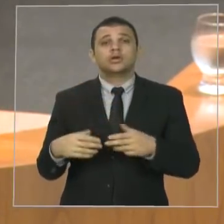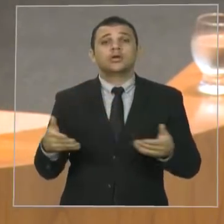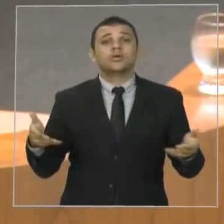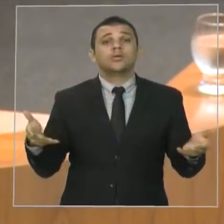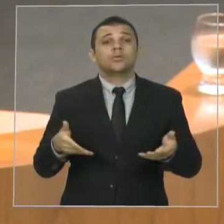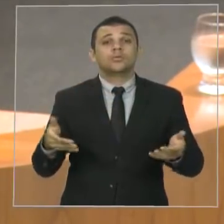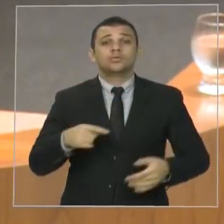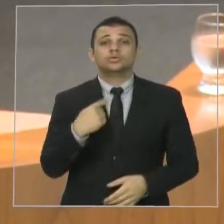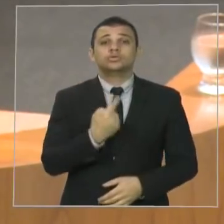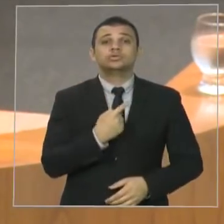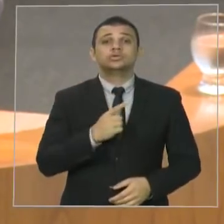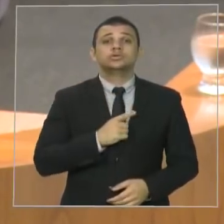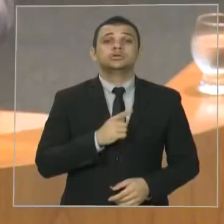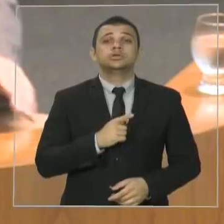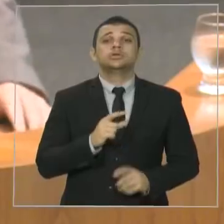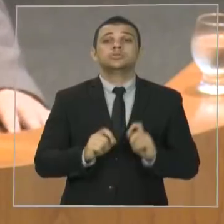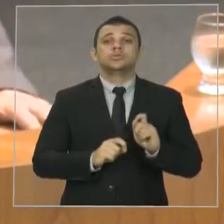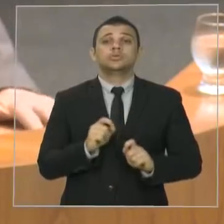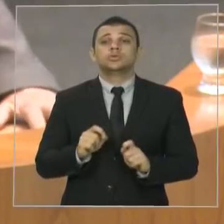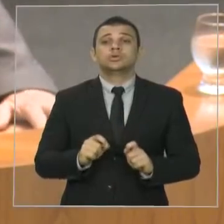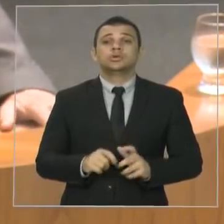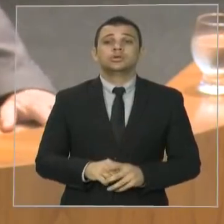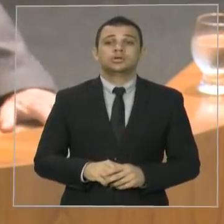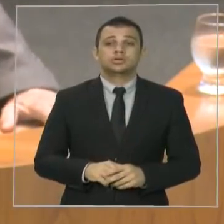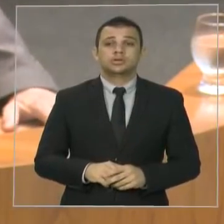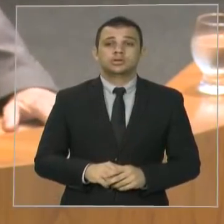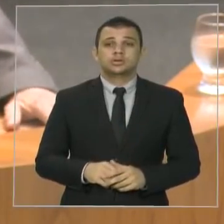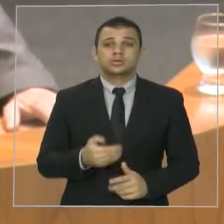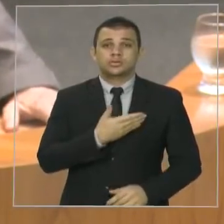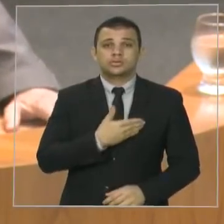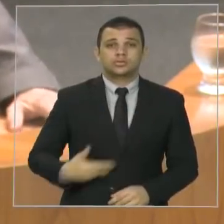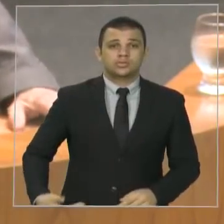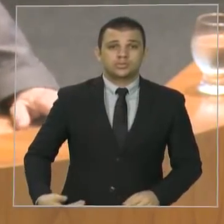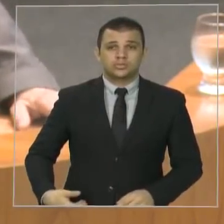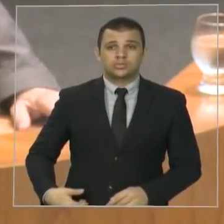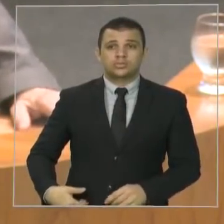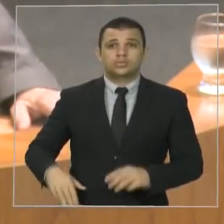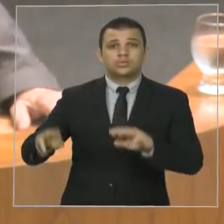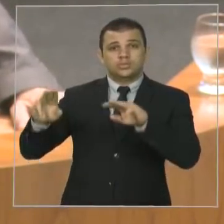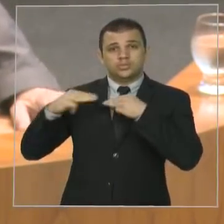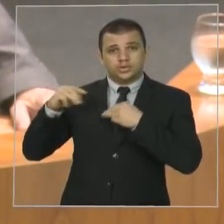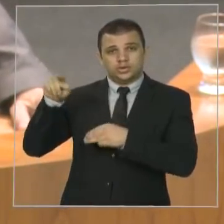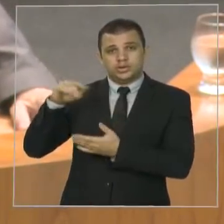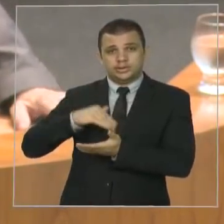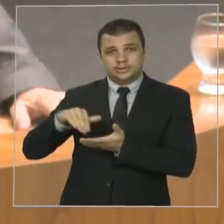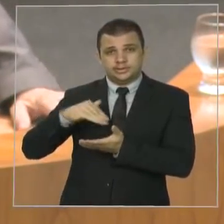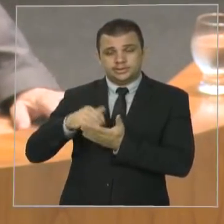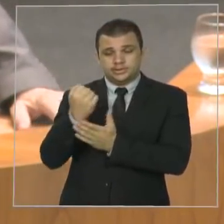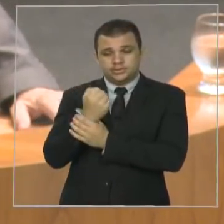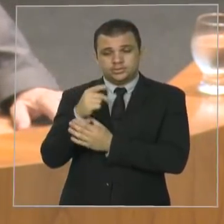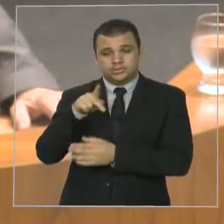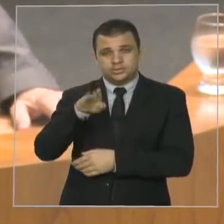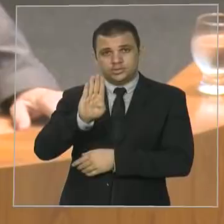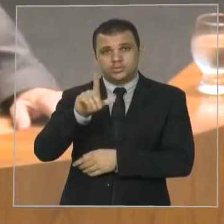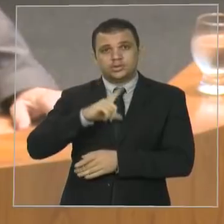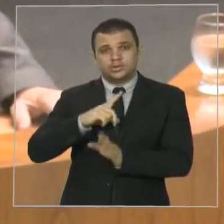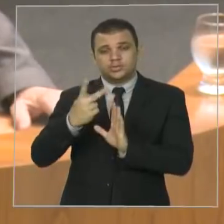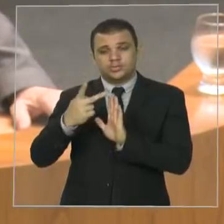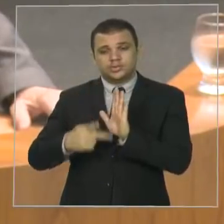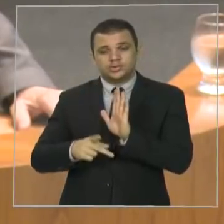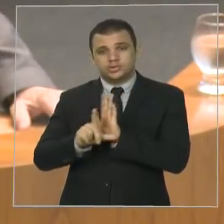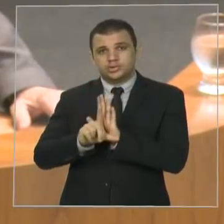está votando, só para agradar o presidente da República. Uma decisão dessa